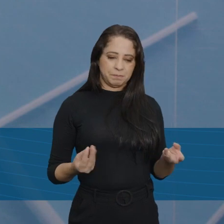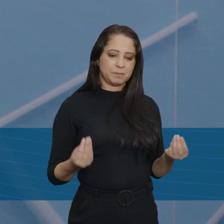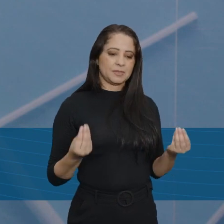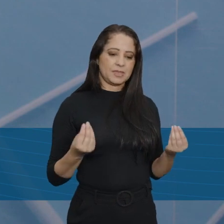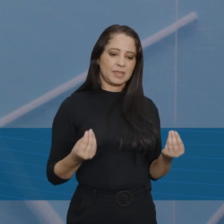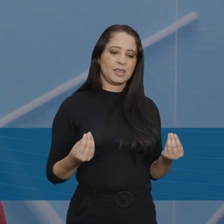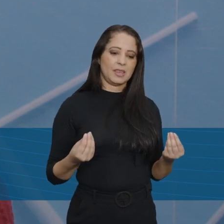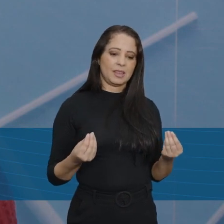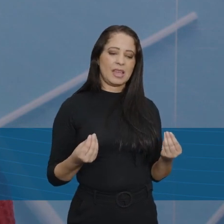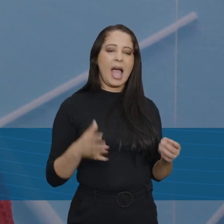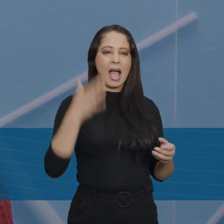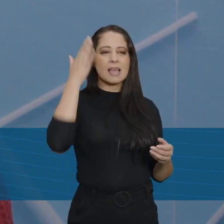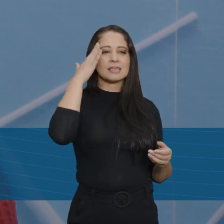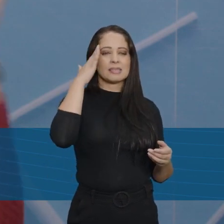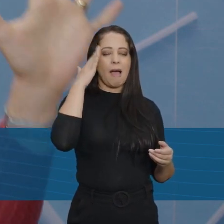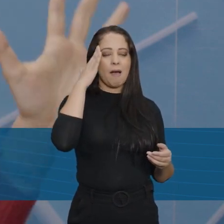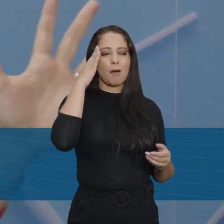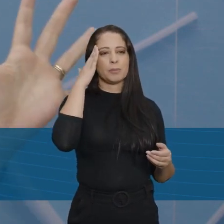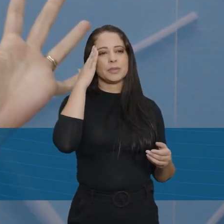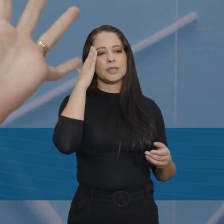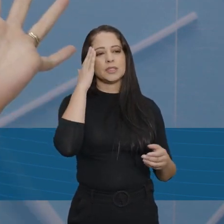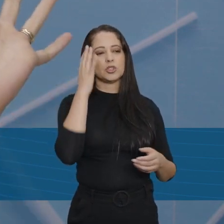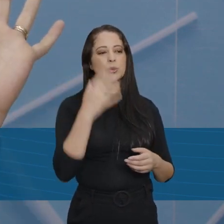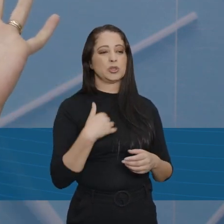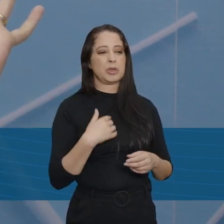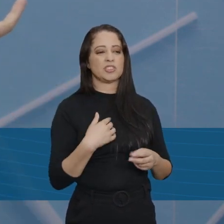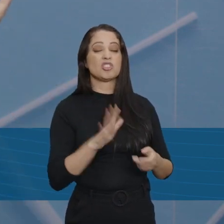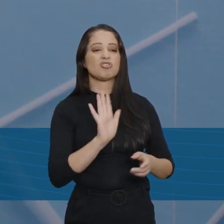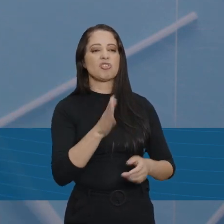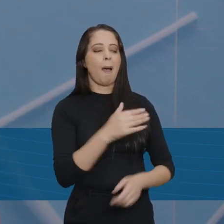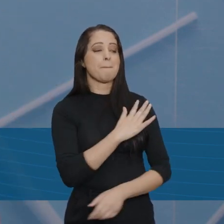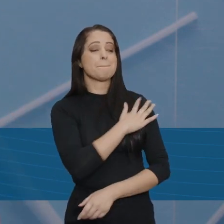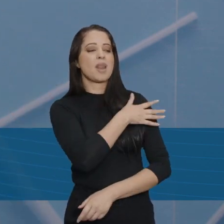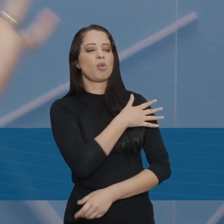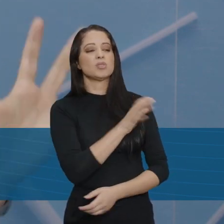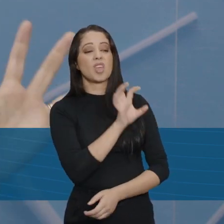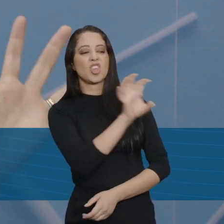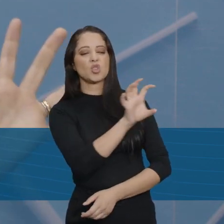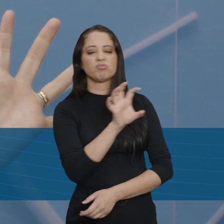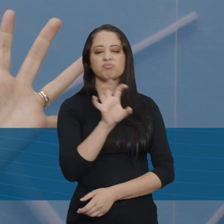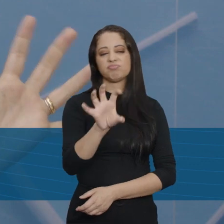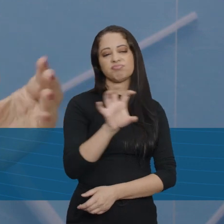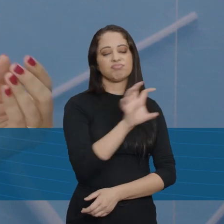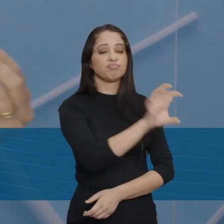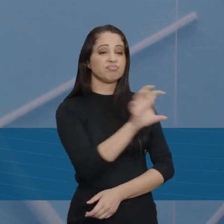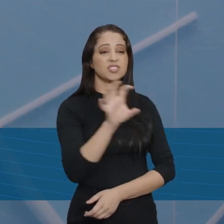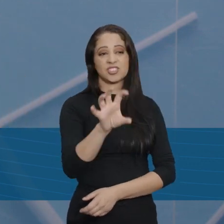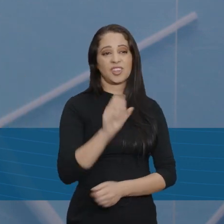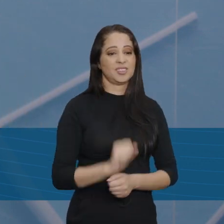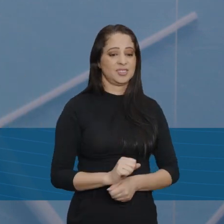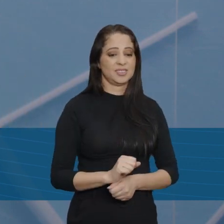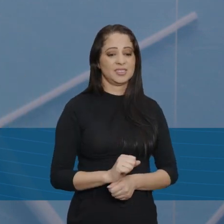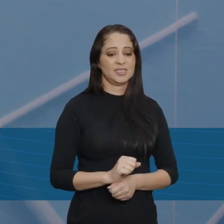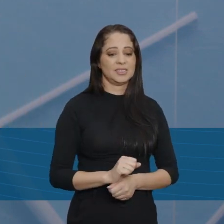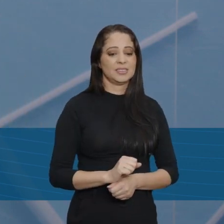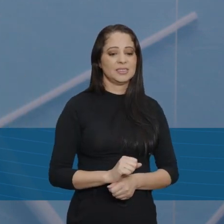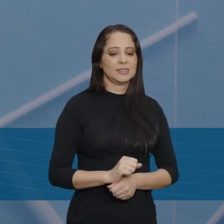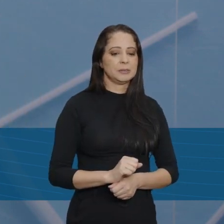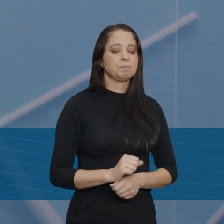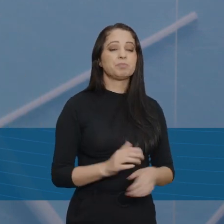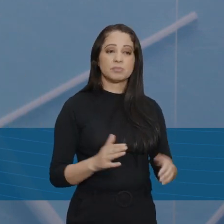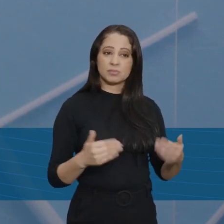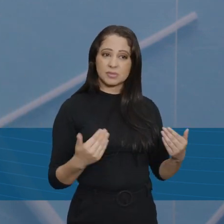Então, esses estereótipos, né, ficam aí de uma maneira muito rígida, impedindo